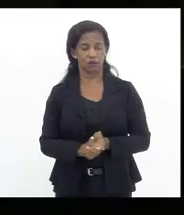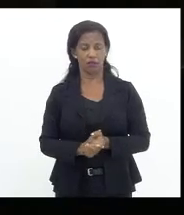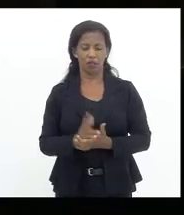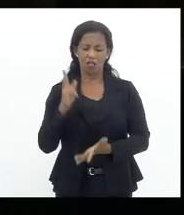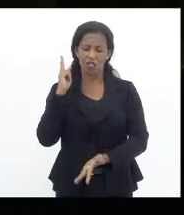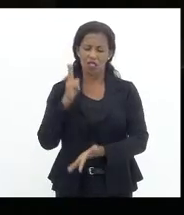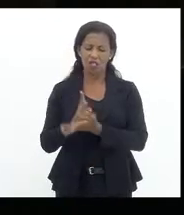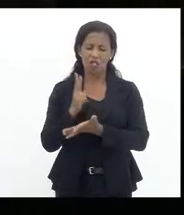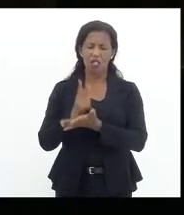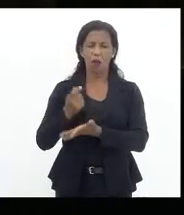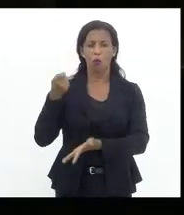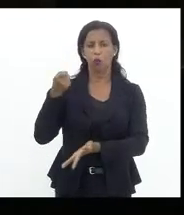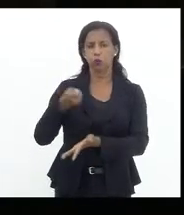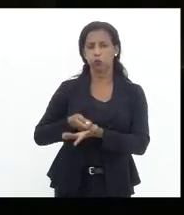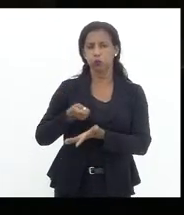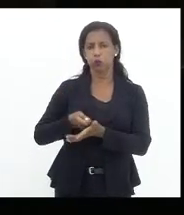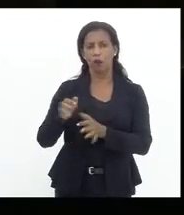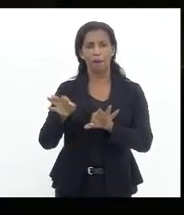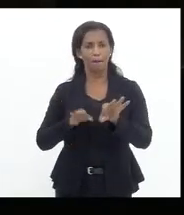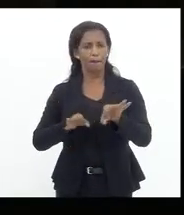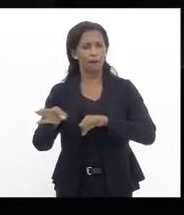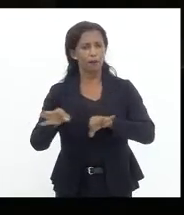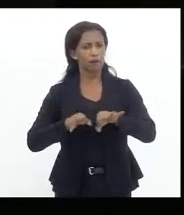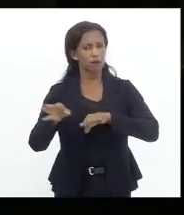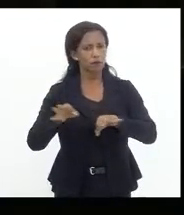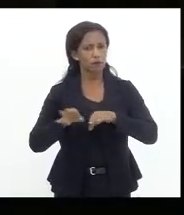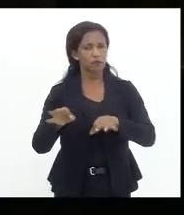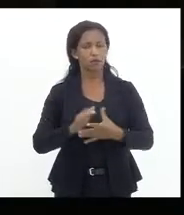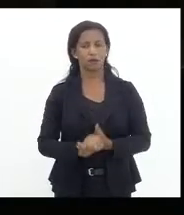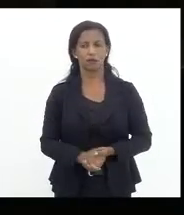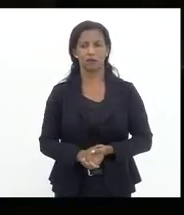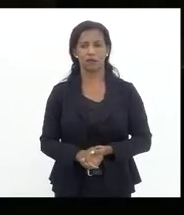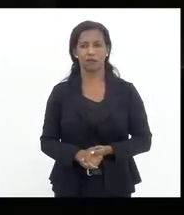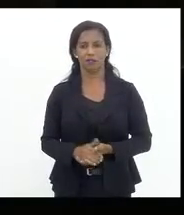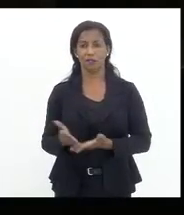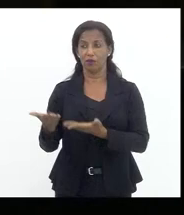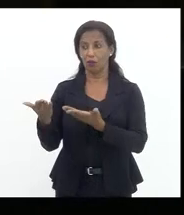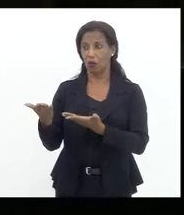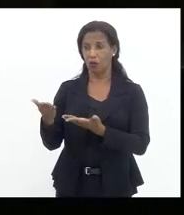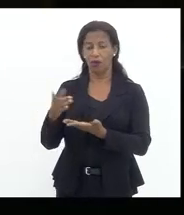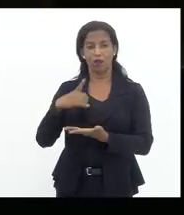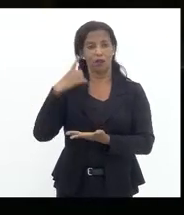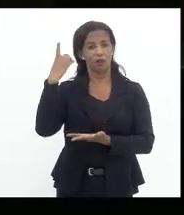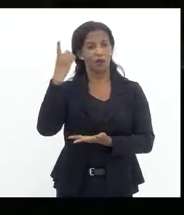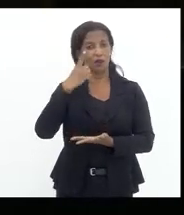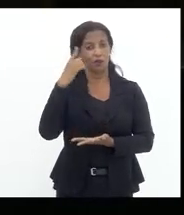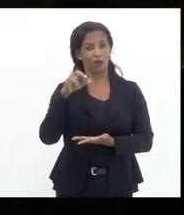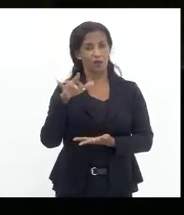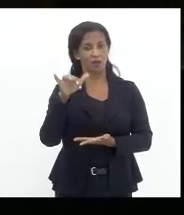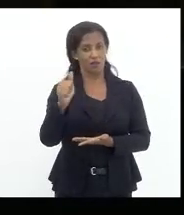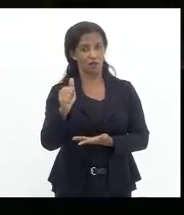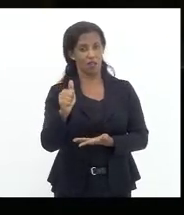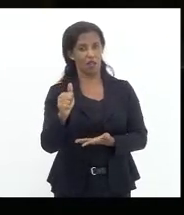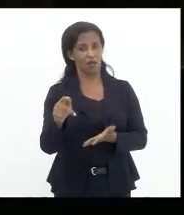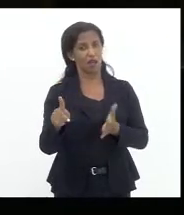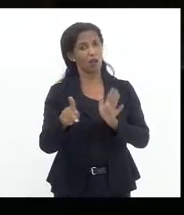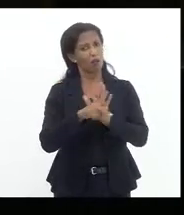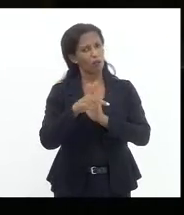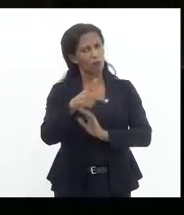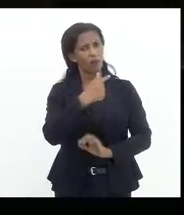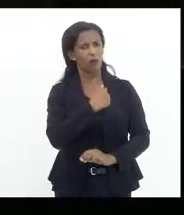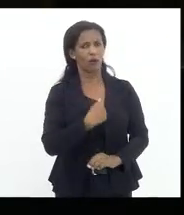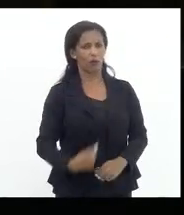sempre cobrado planejamento, nobre deputada Célia Jordão, por parte do